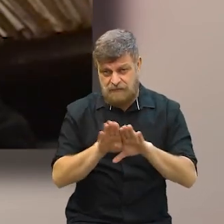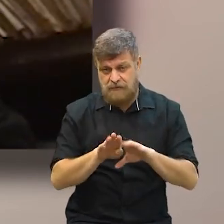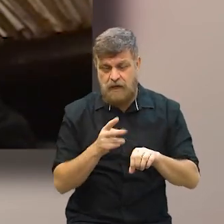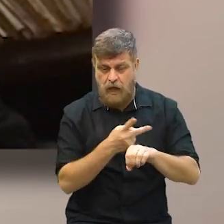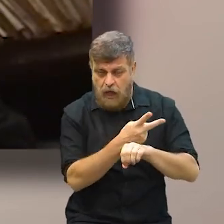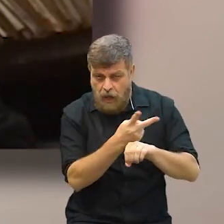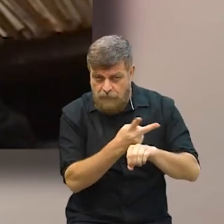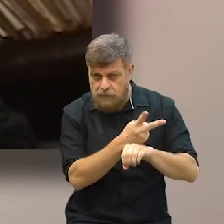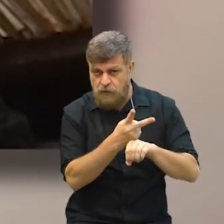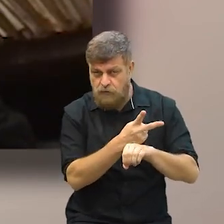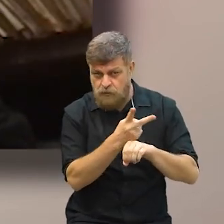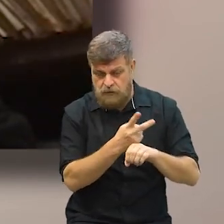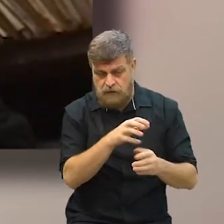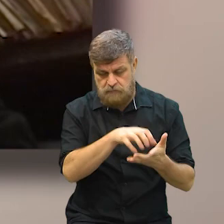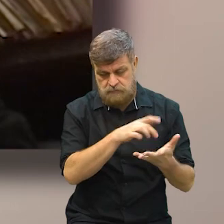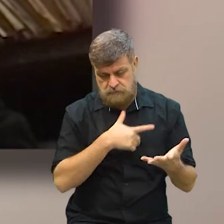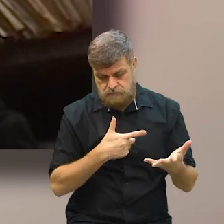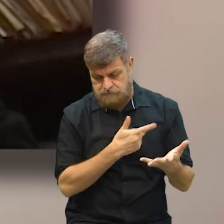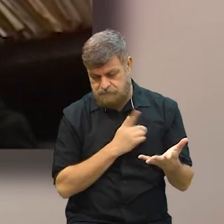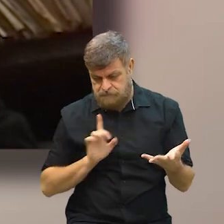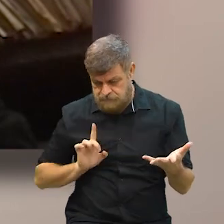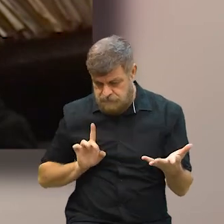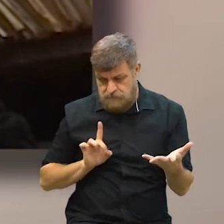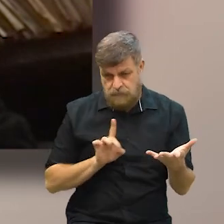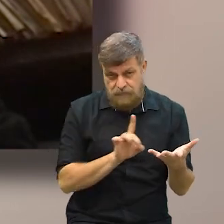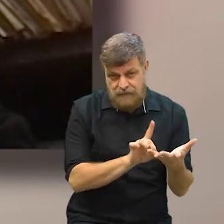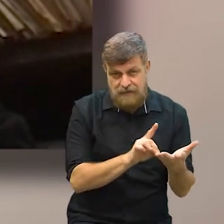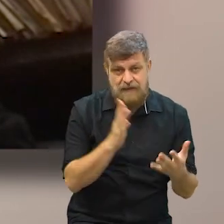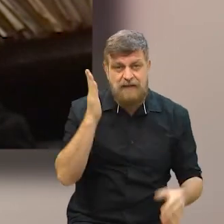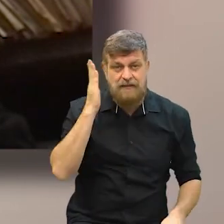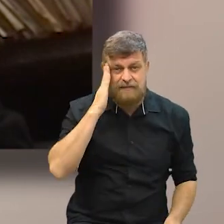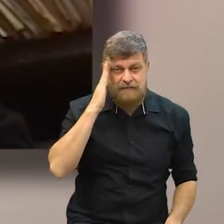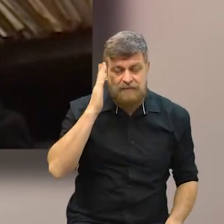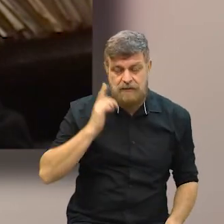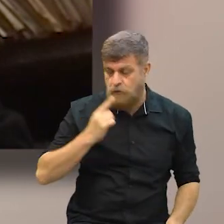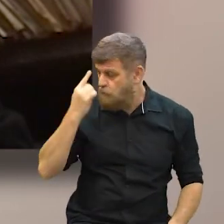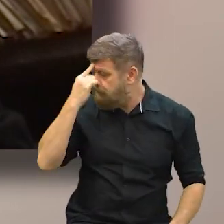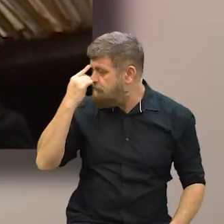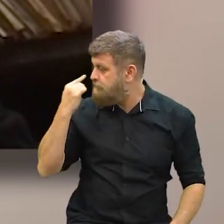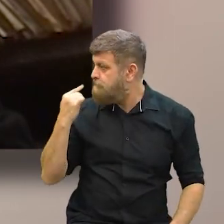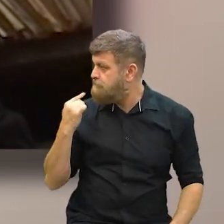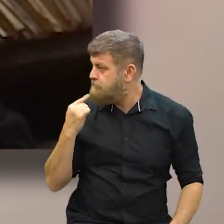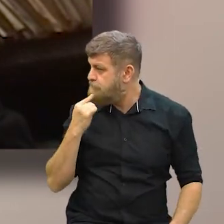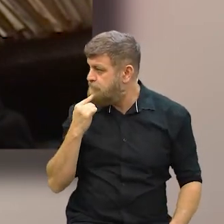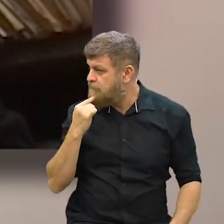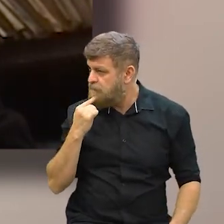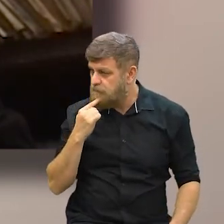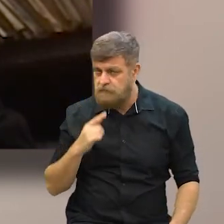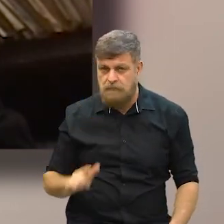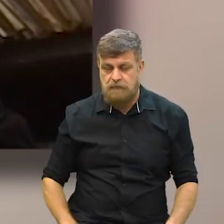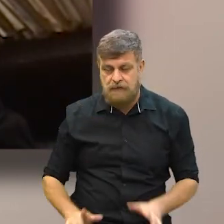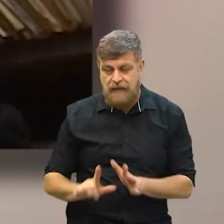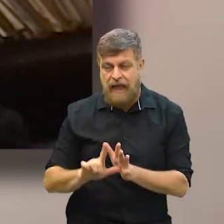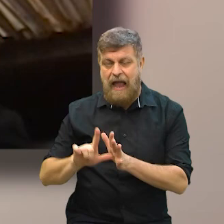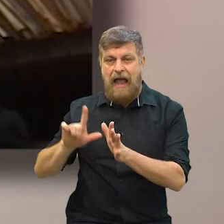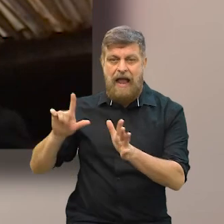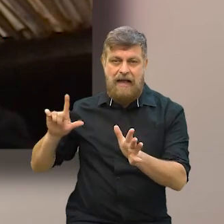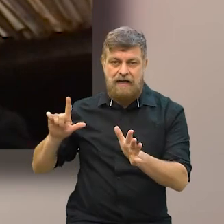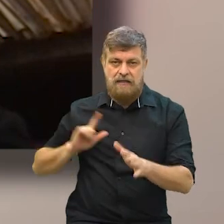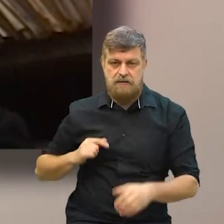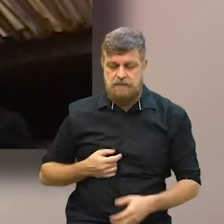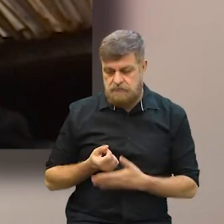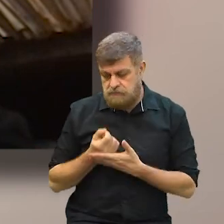candidatar, procurar o serviço e ver se há um perfil onde o